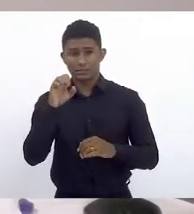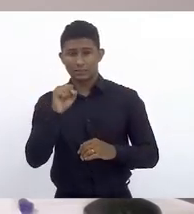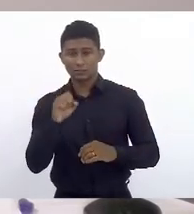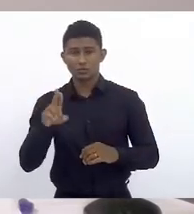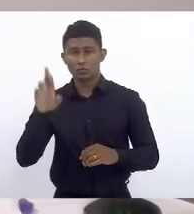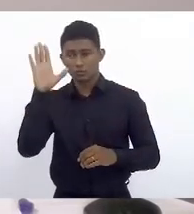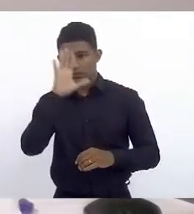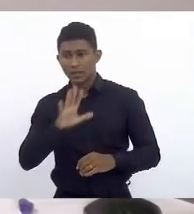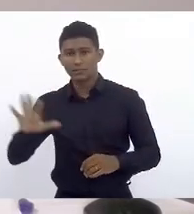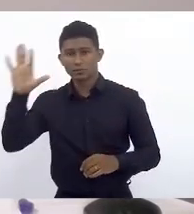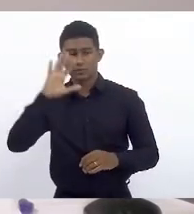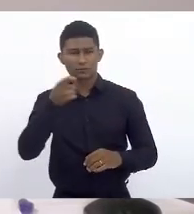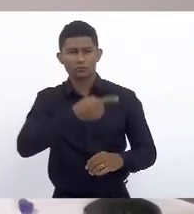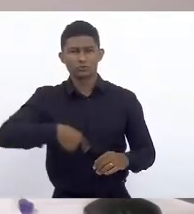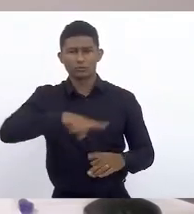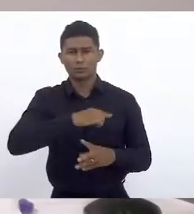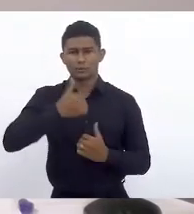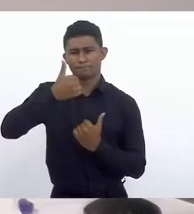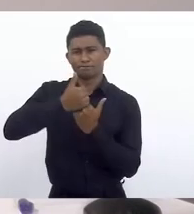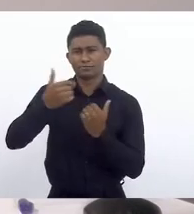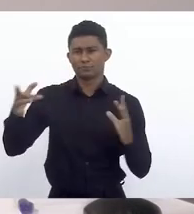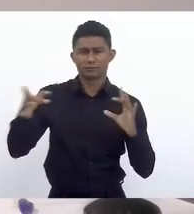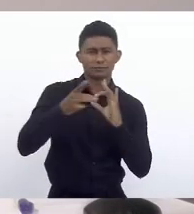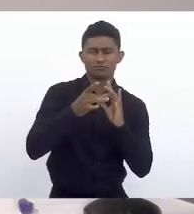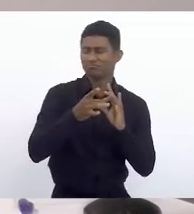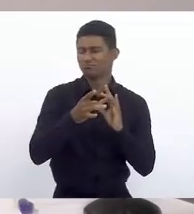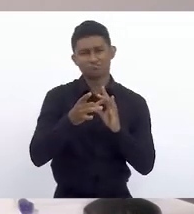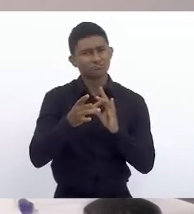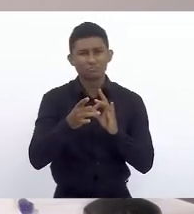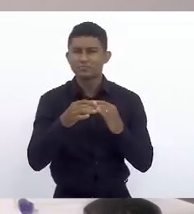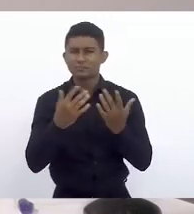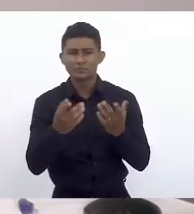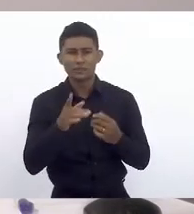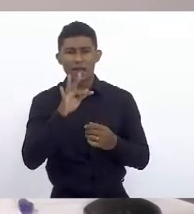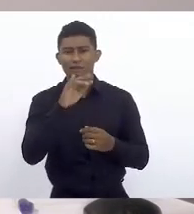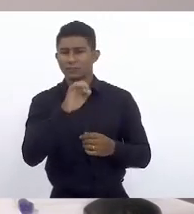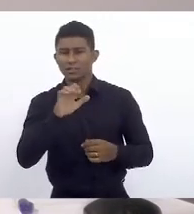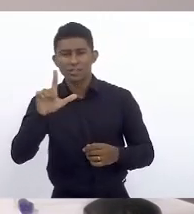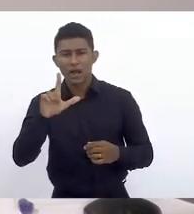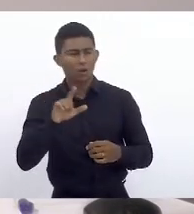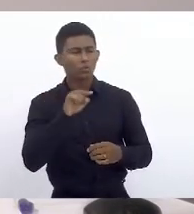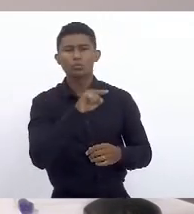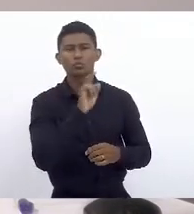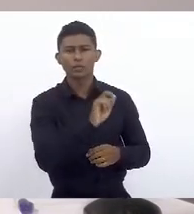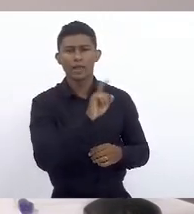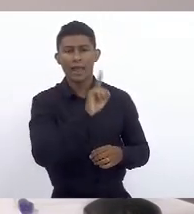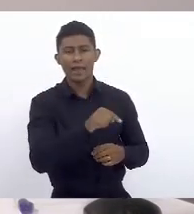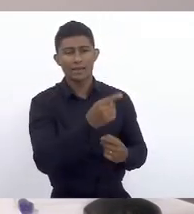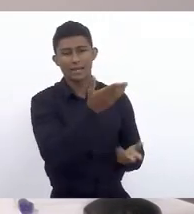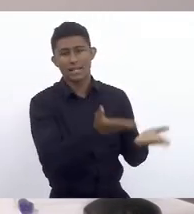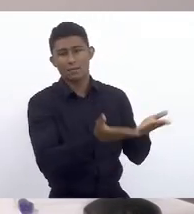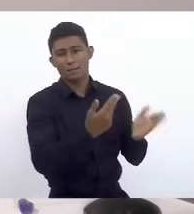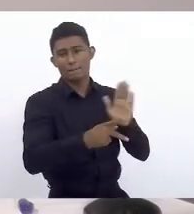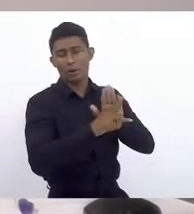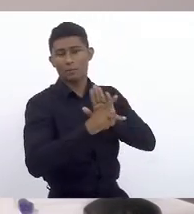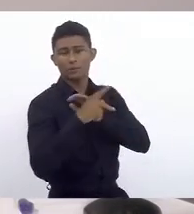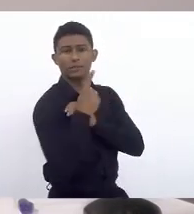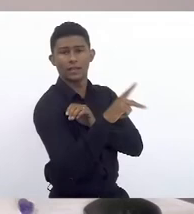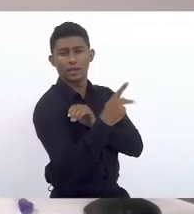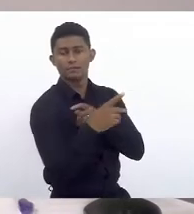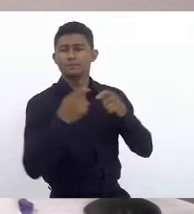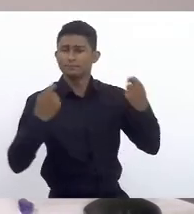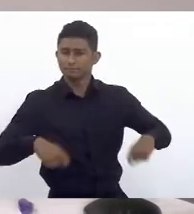é, a palavra fiscal é no sentido do equilíbrio do próprio fundo. Ele é um fundo que precisa